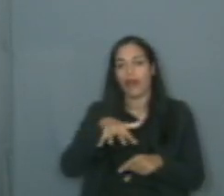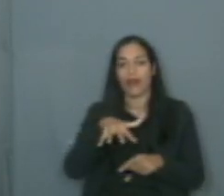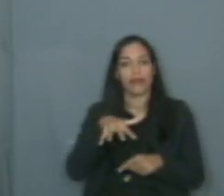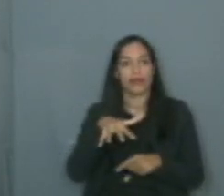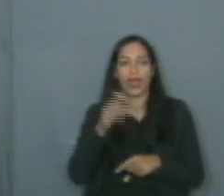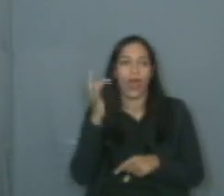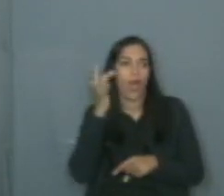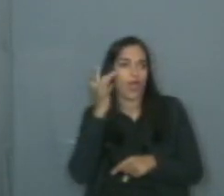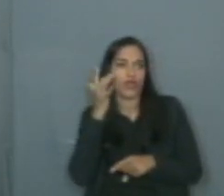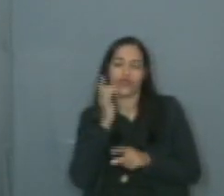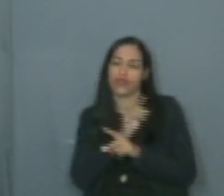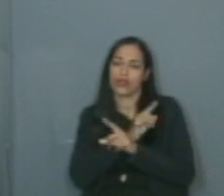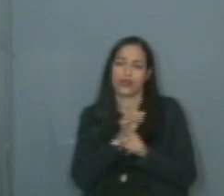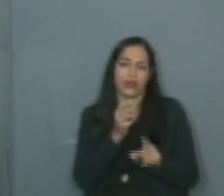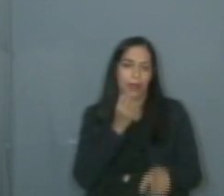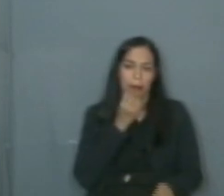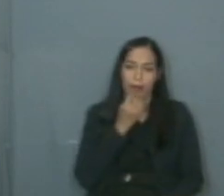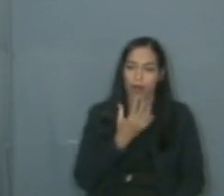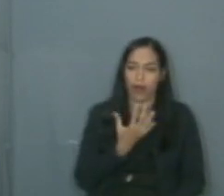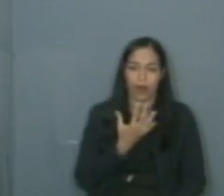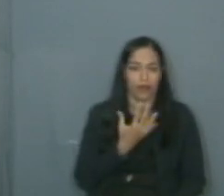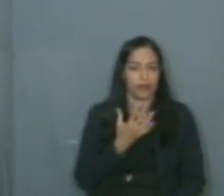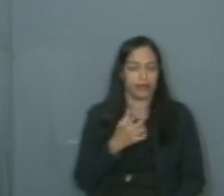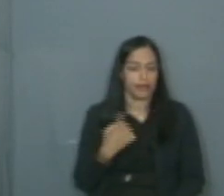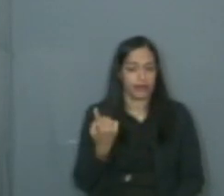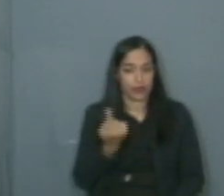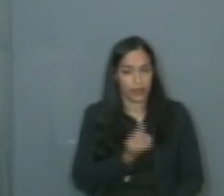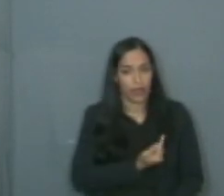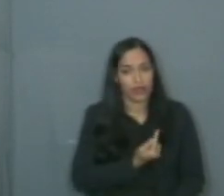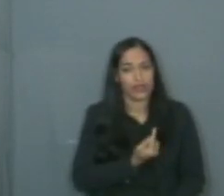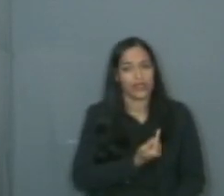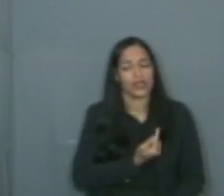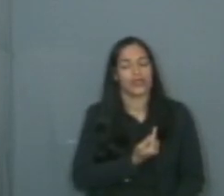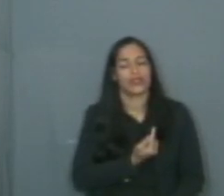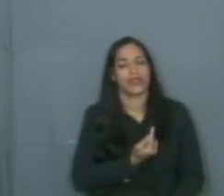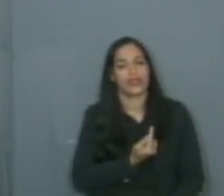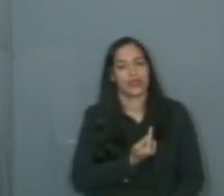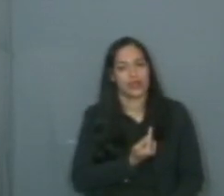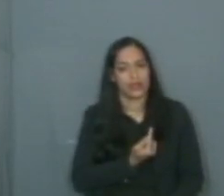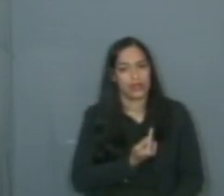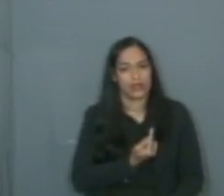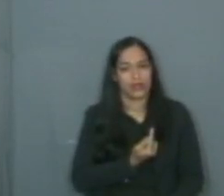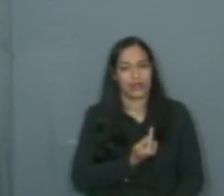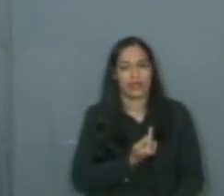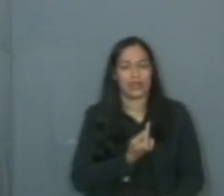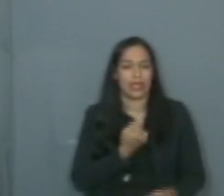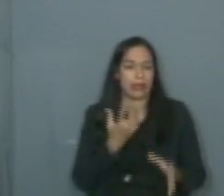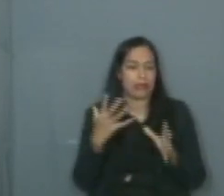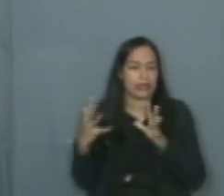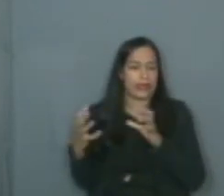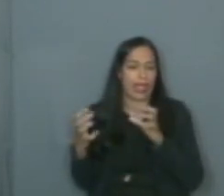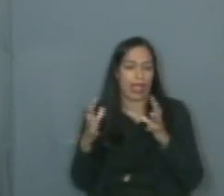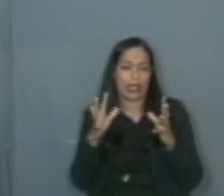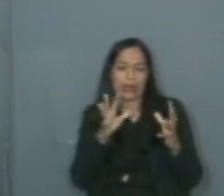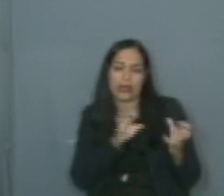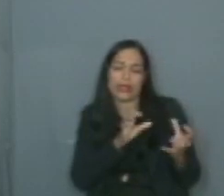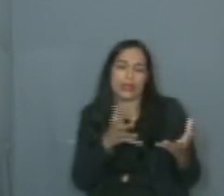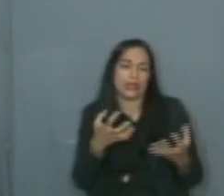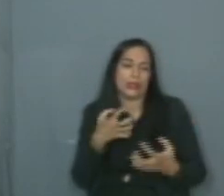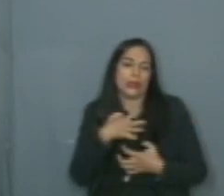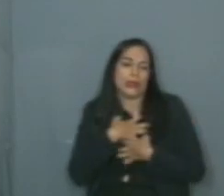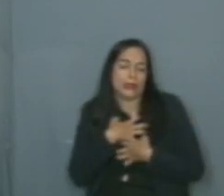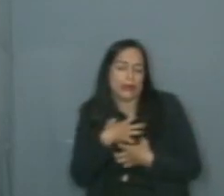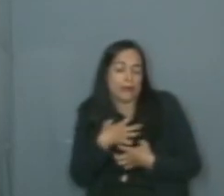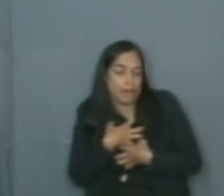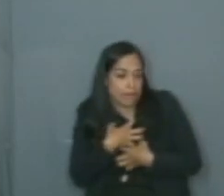sendo bom. A gente está passando muita intriga, muita mágoa,